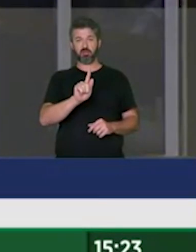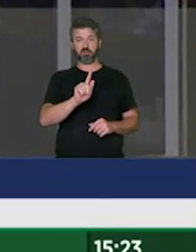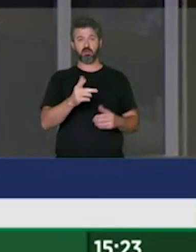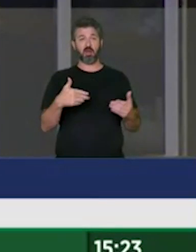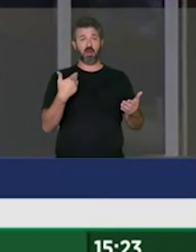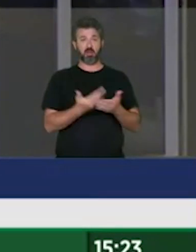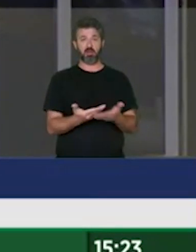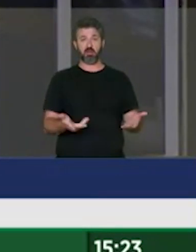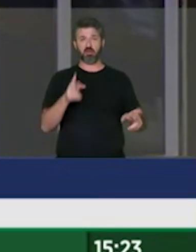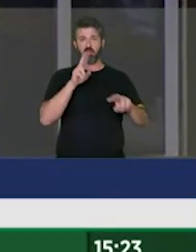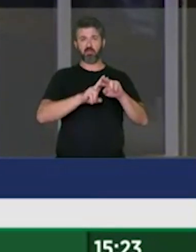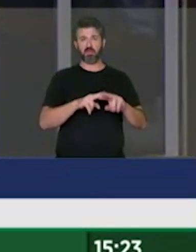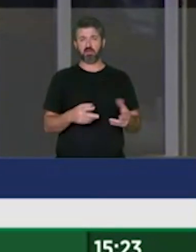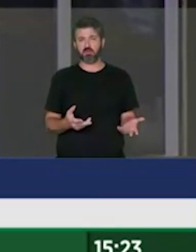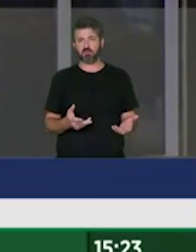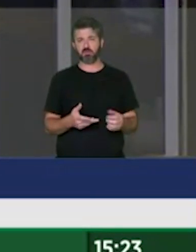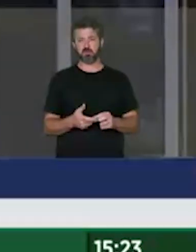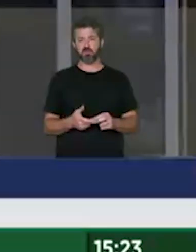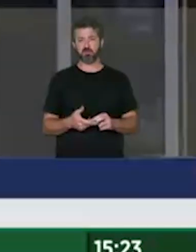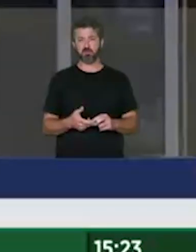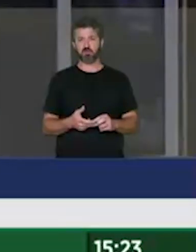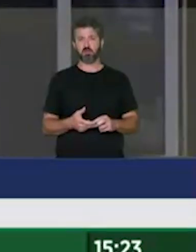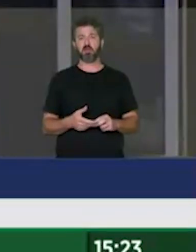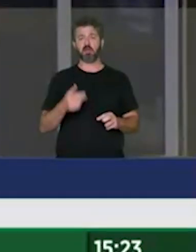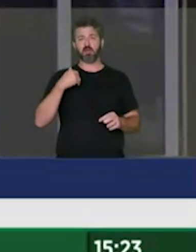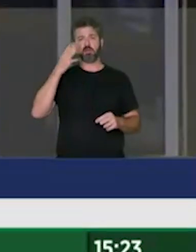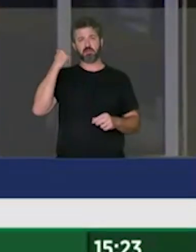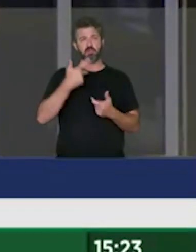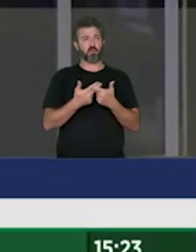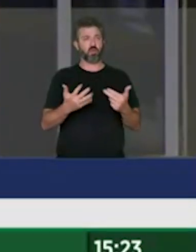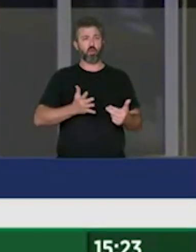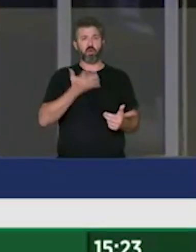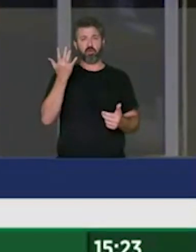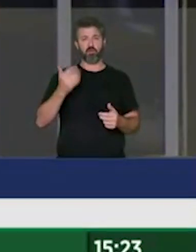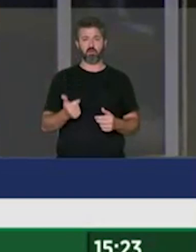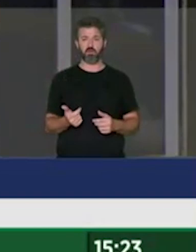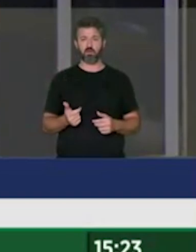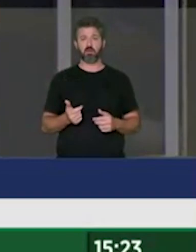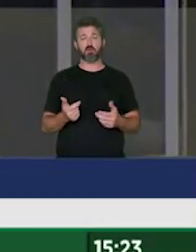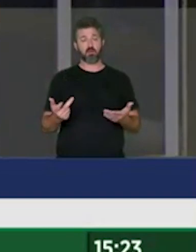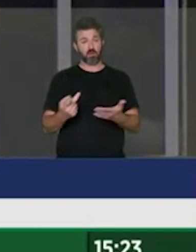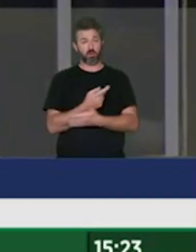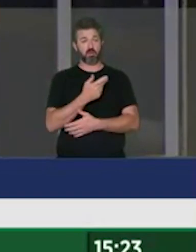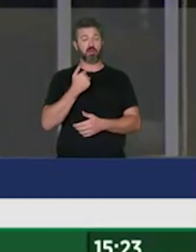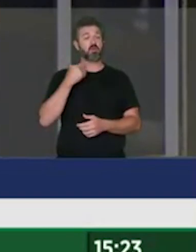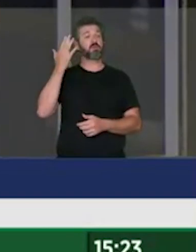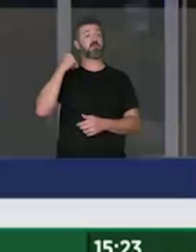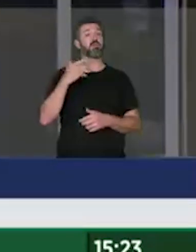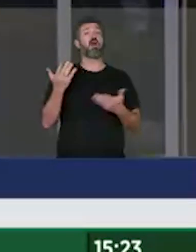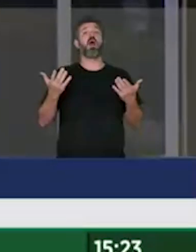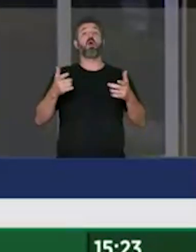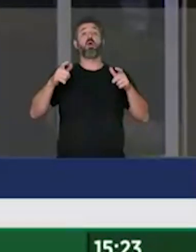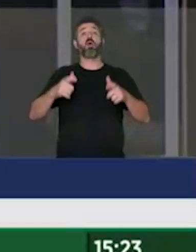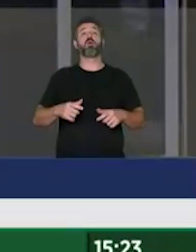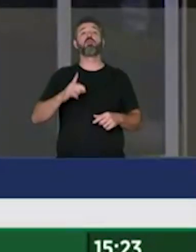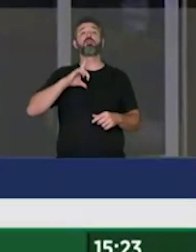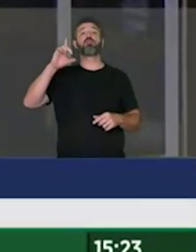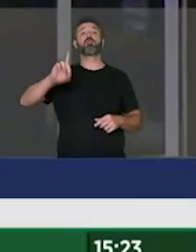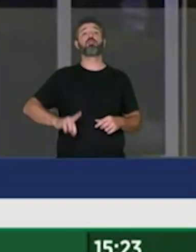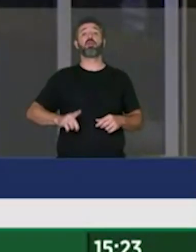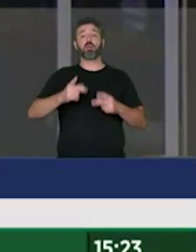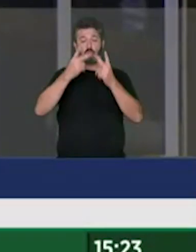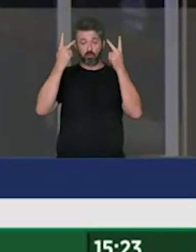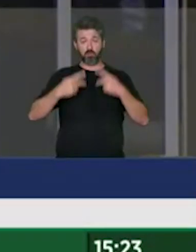momento. Eu sei de casos horríveis do que está acontecendo e eu quero saber onde estão os direitos humanos, onde está a